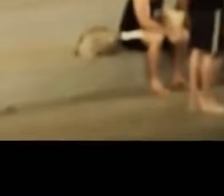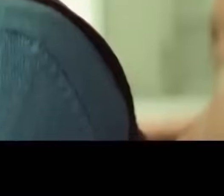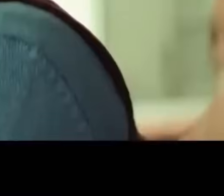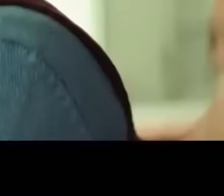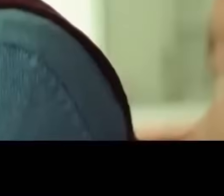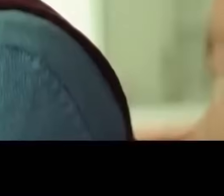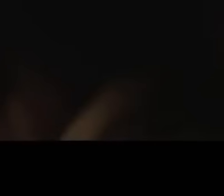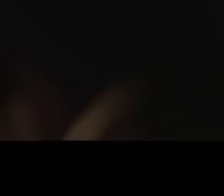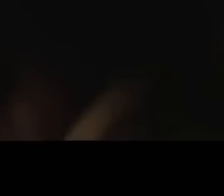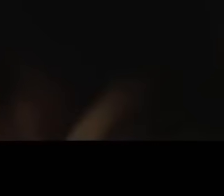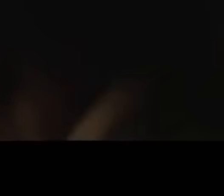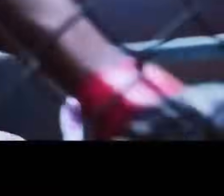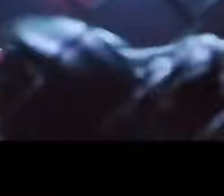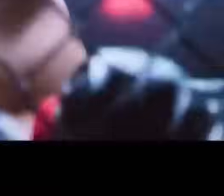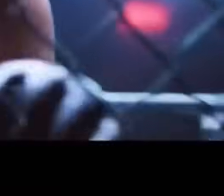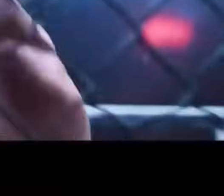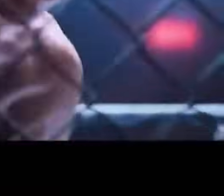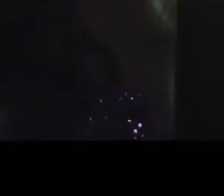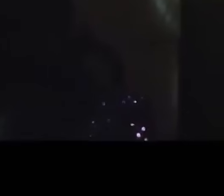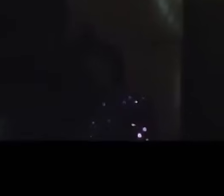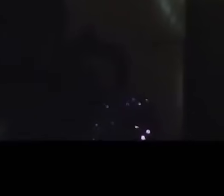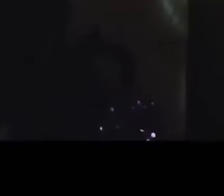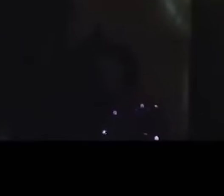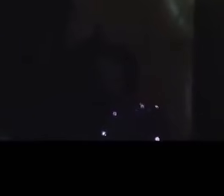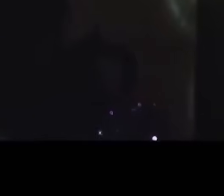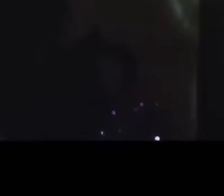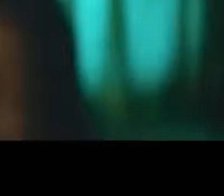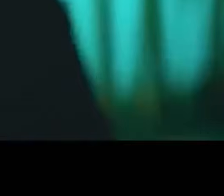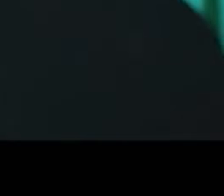home. Anytime she